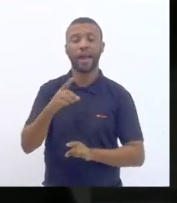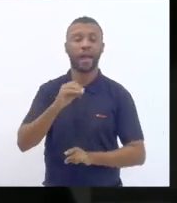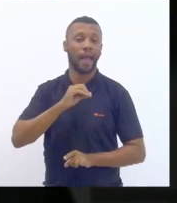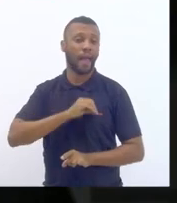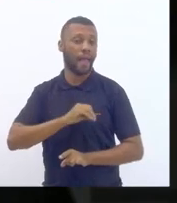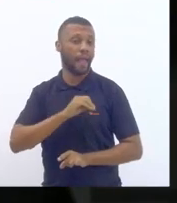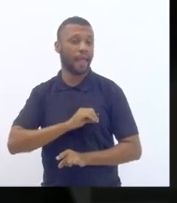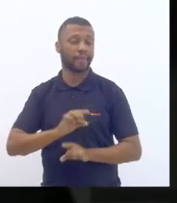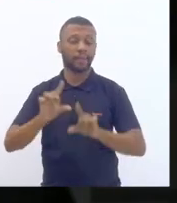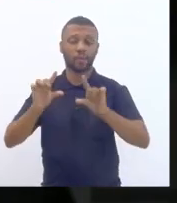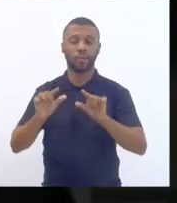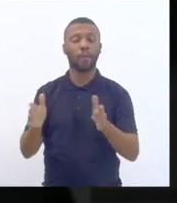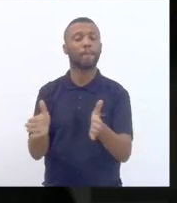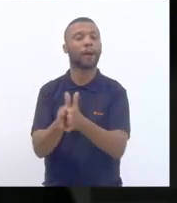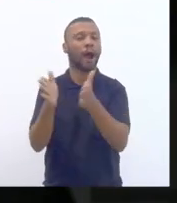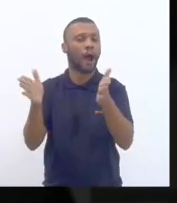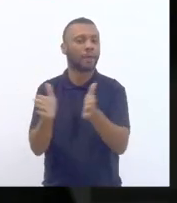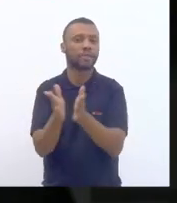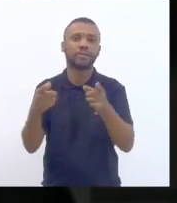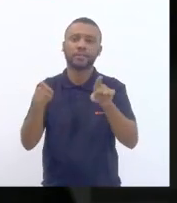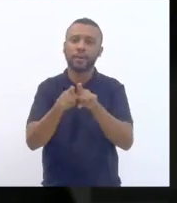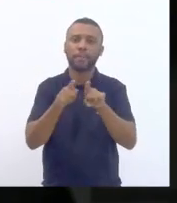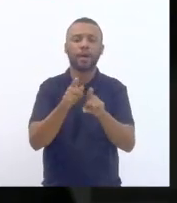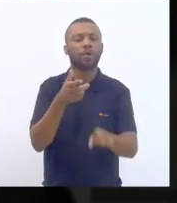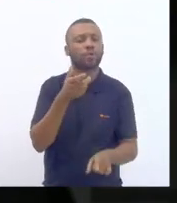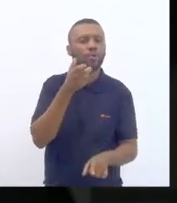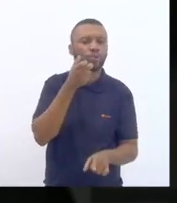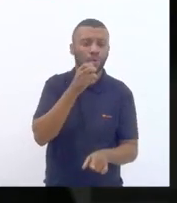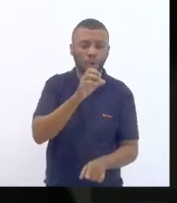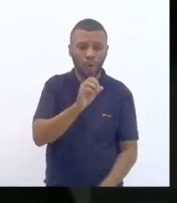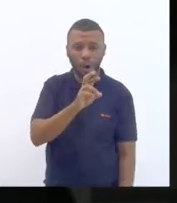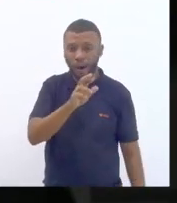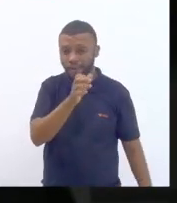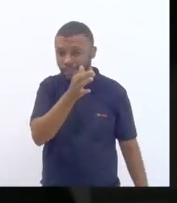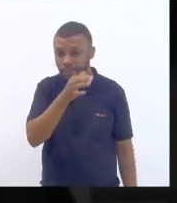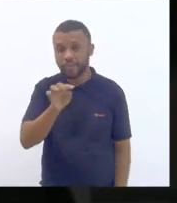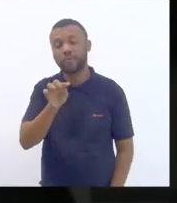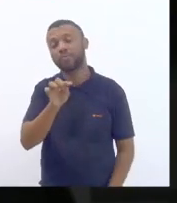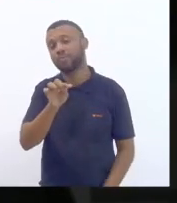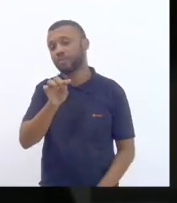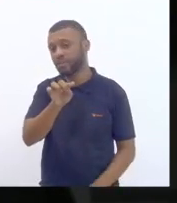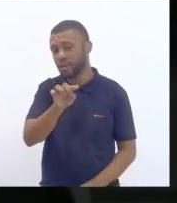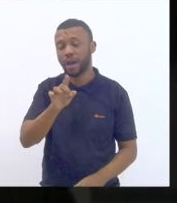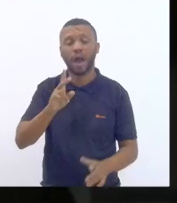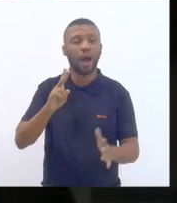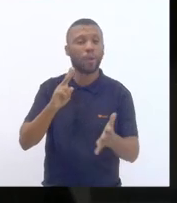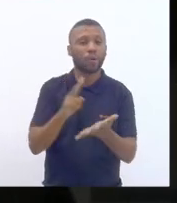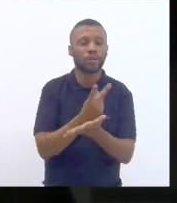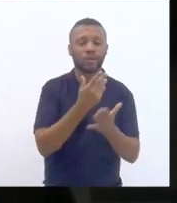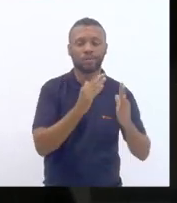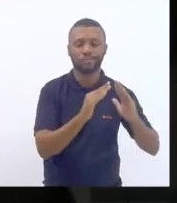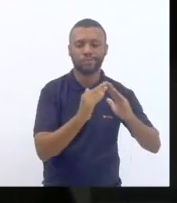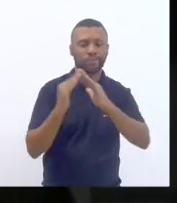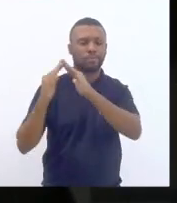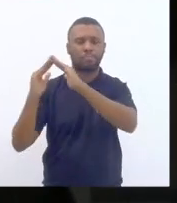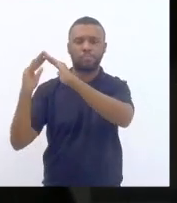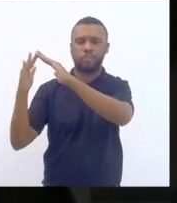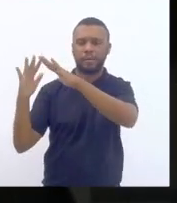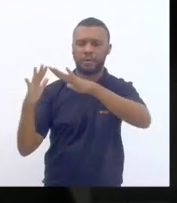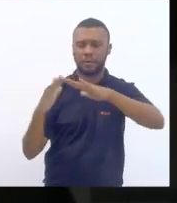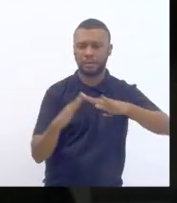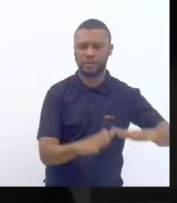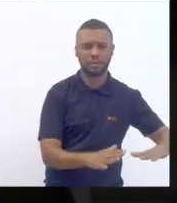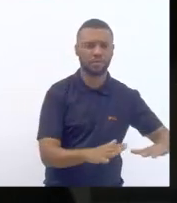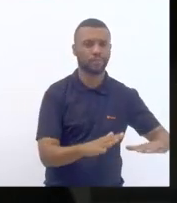como também os órfãos oriundos dos desastres naturais a festa redação